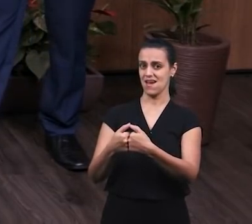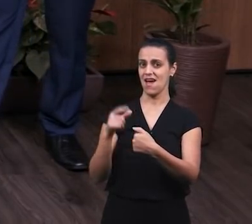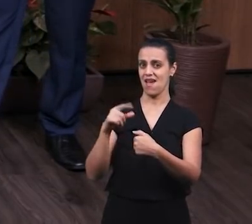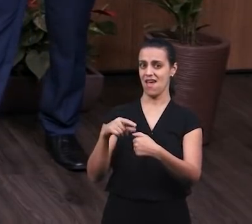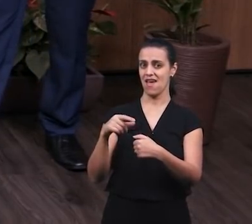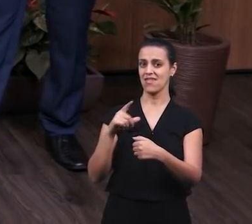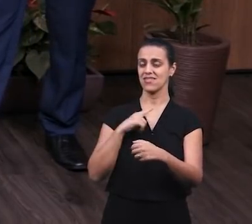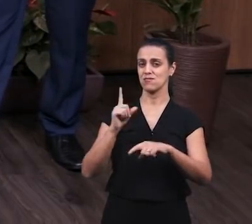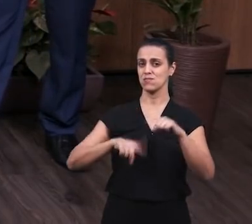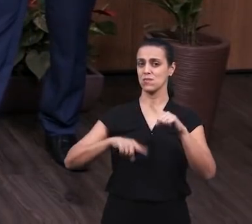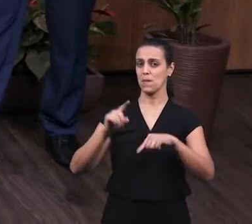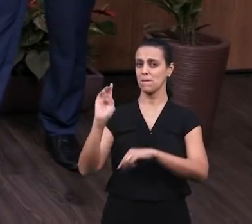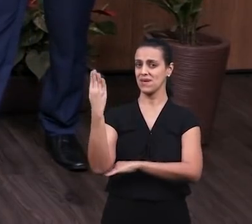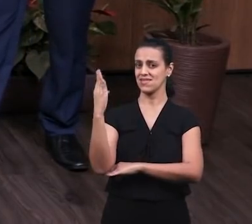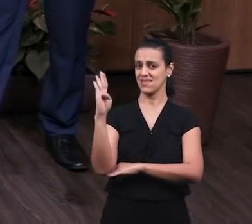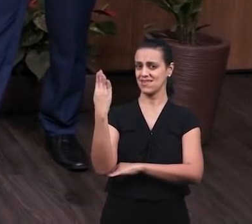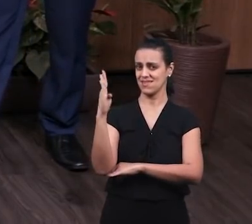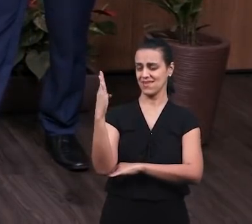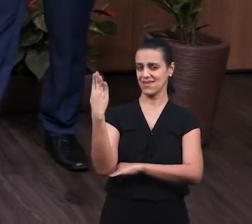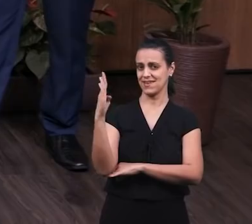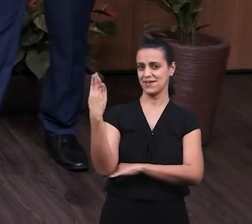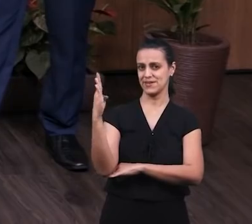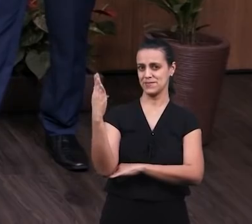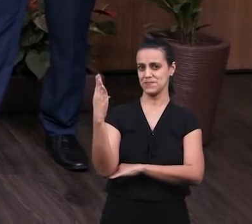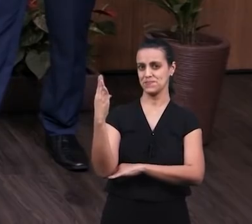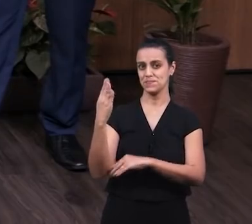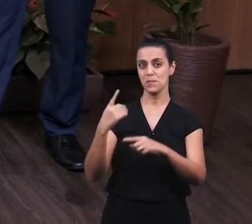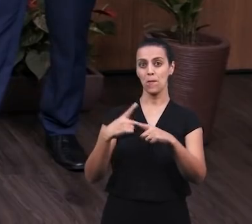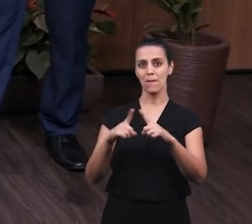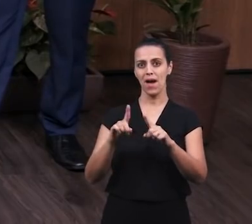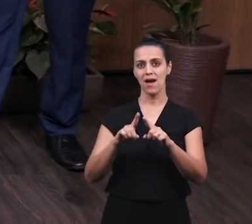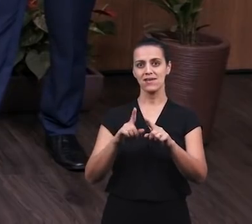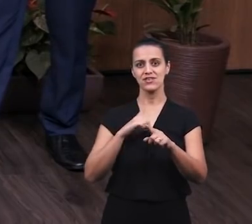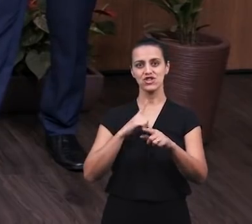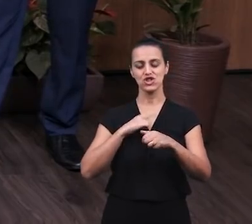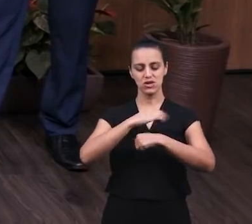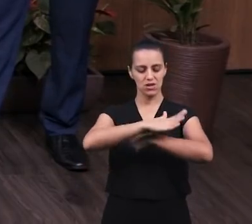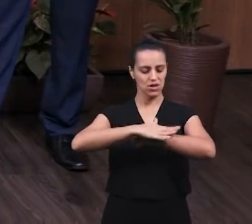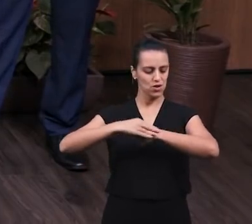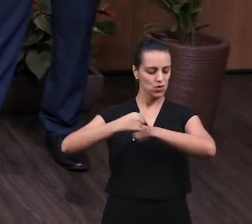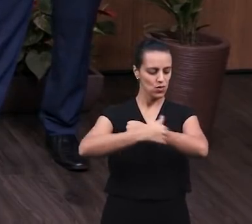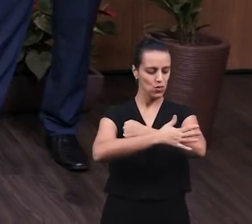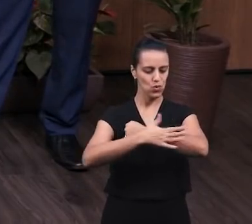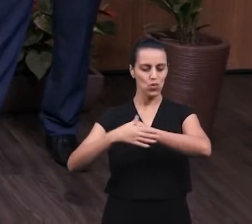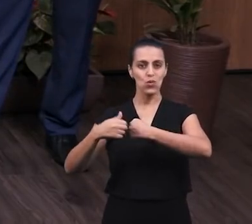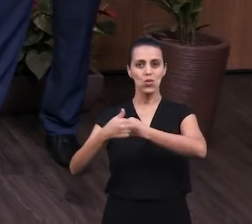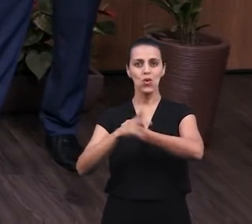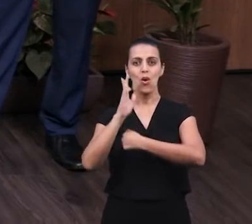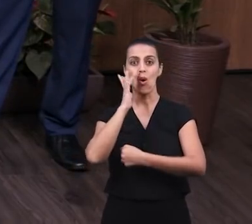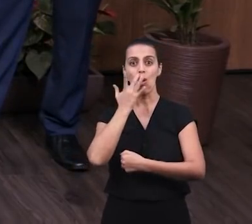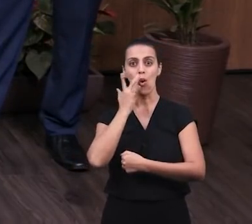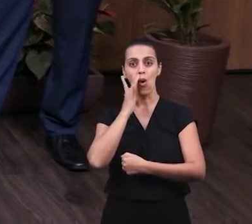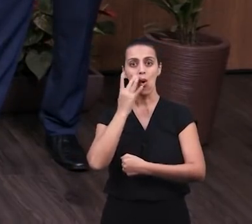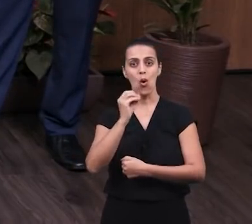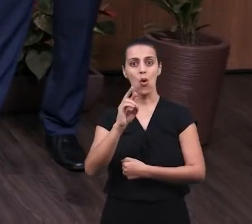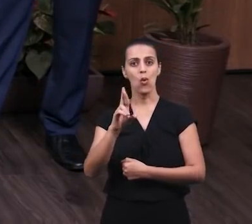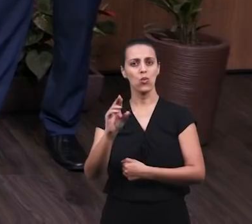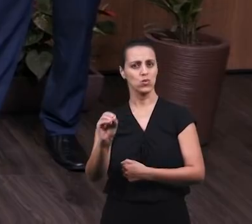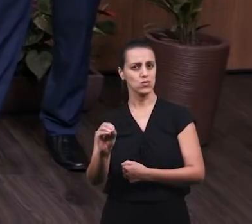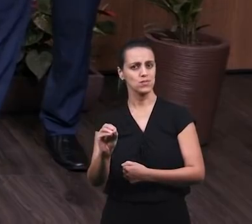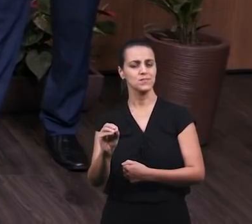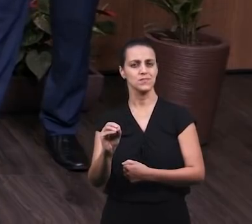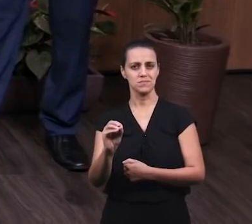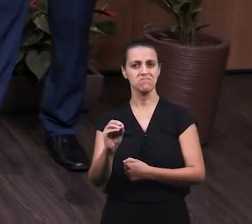de madeira, porém coberta, revestida de ouro, o que fala